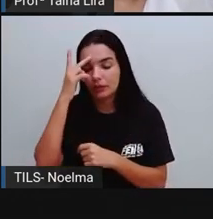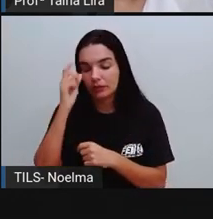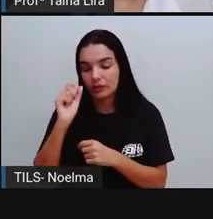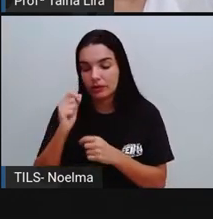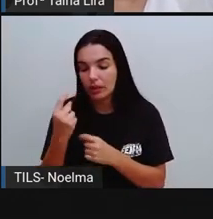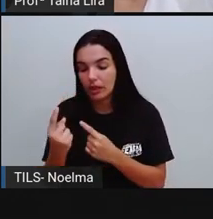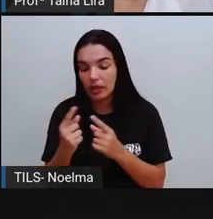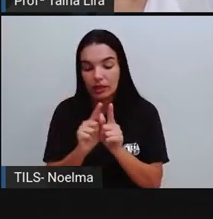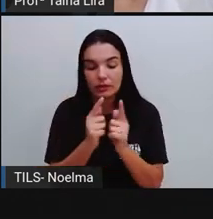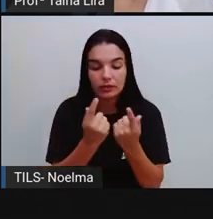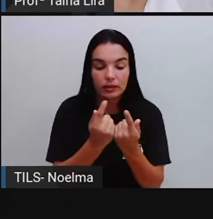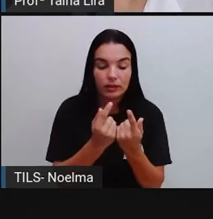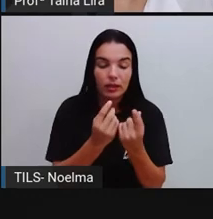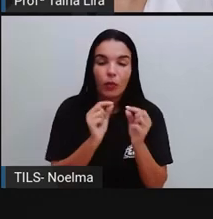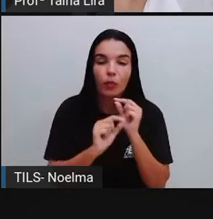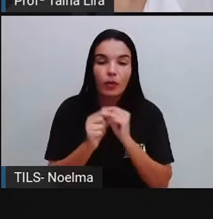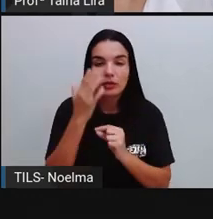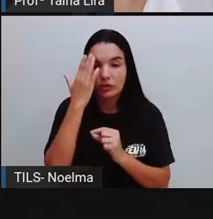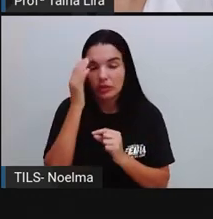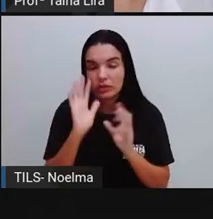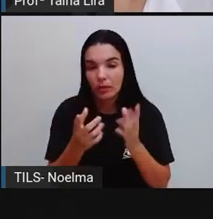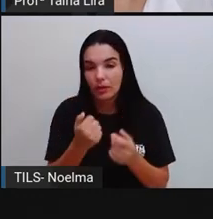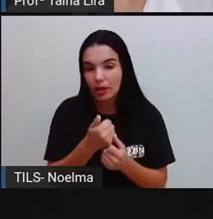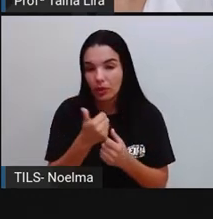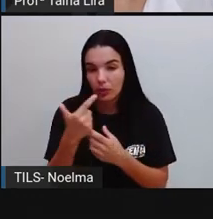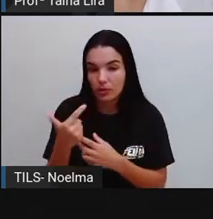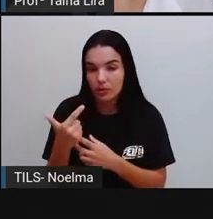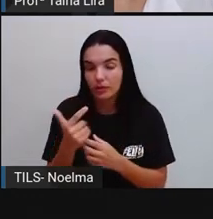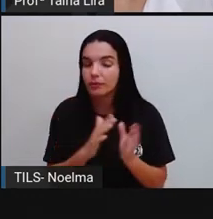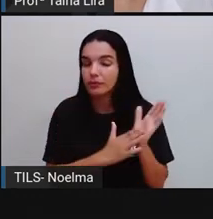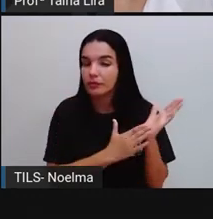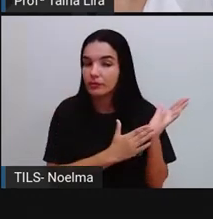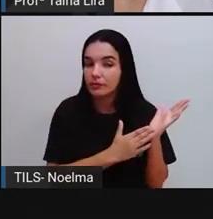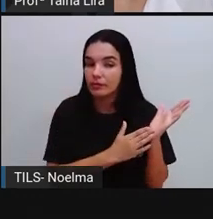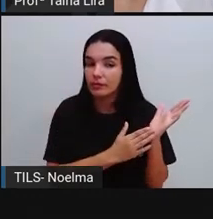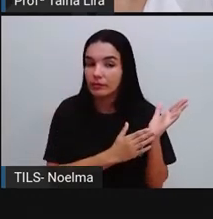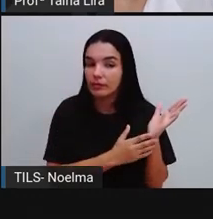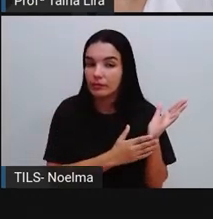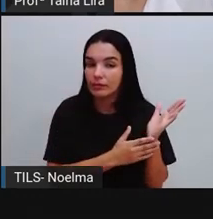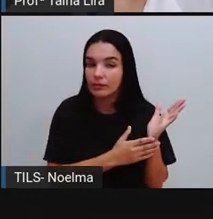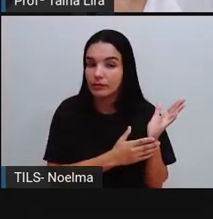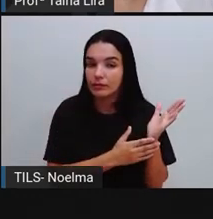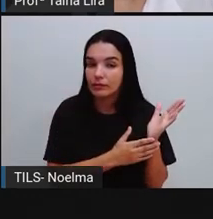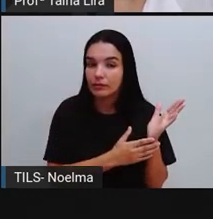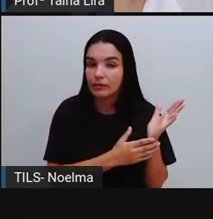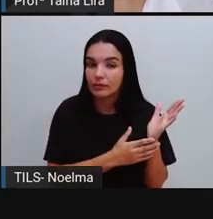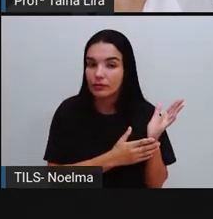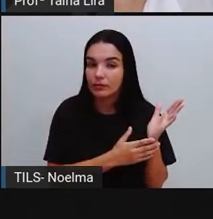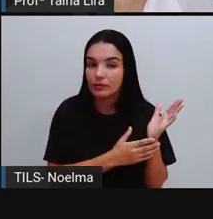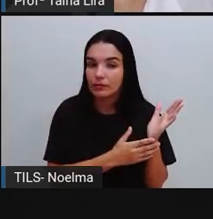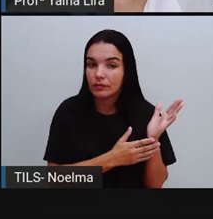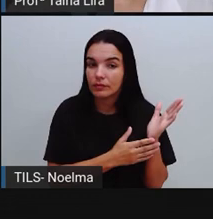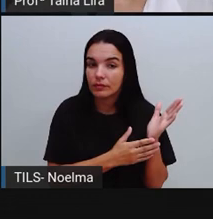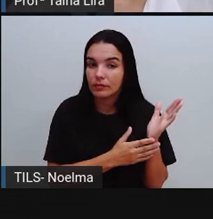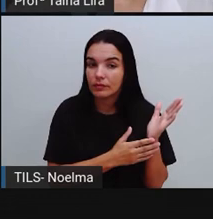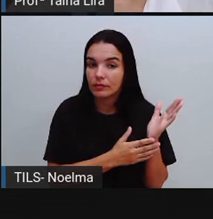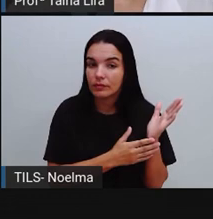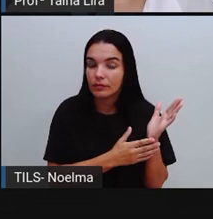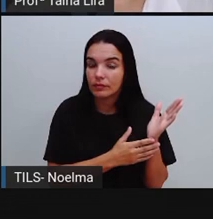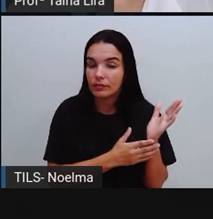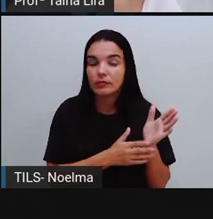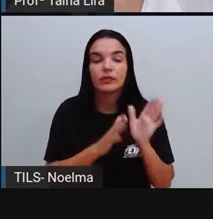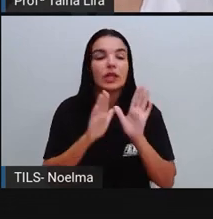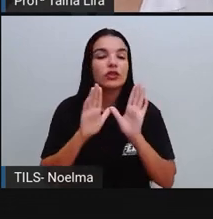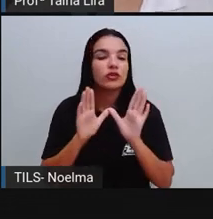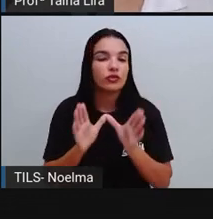12? 1, 2, 3, 4, 5, 6, 7, 8, 9, 10,